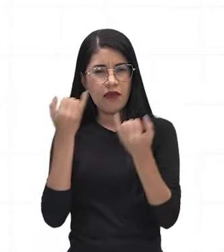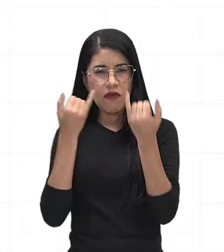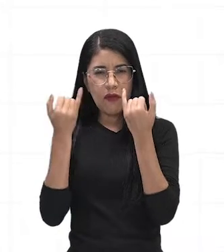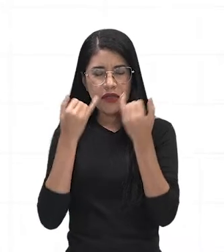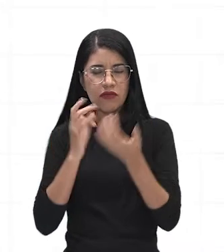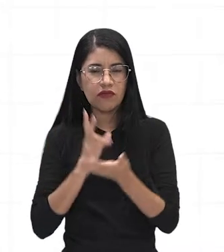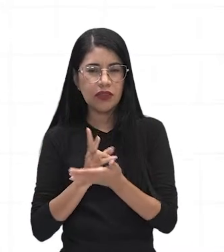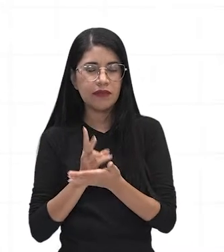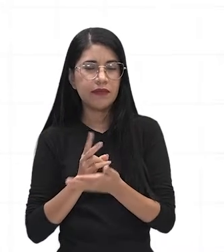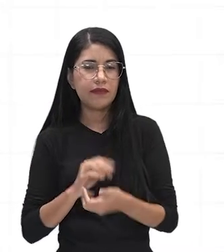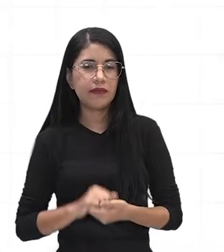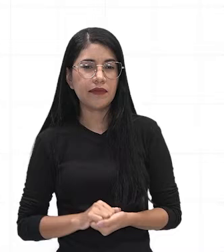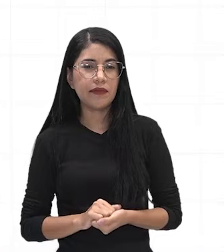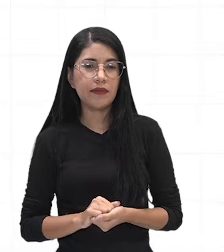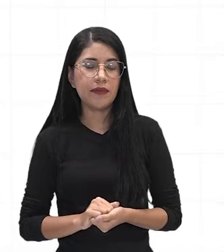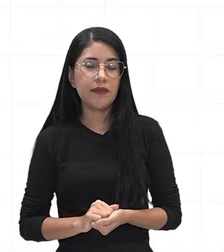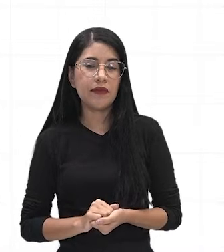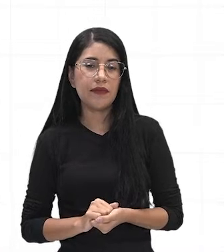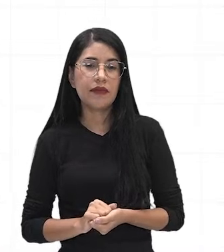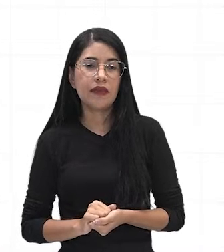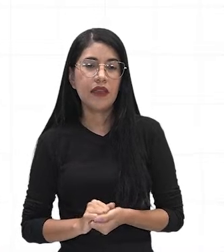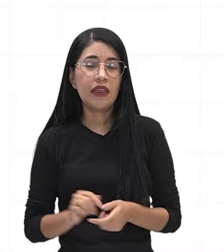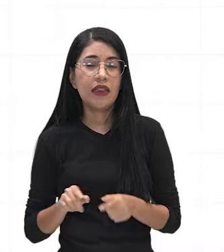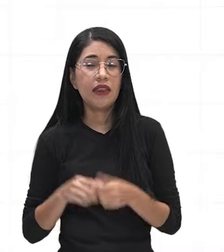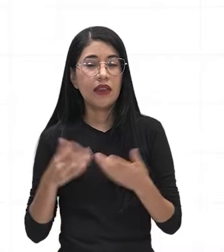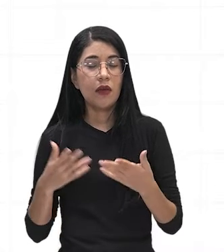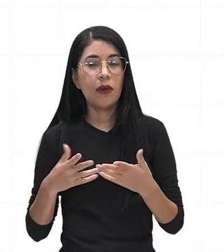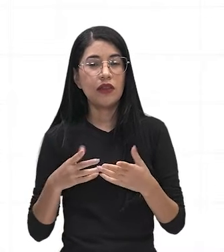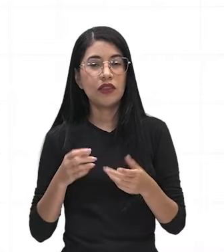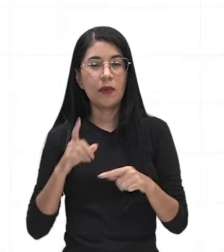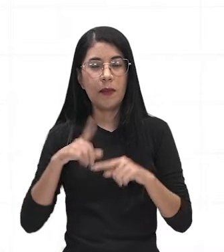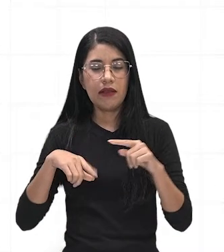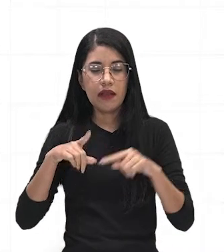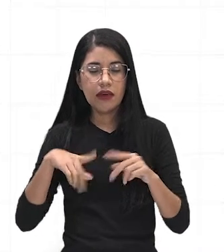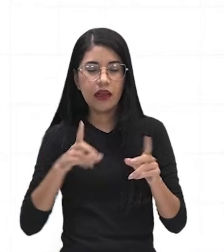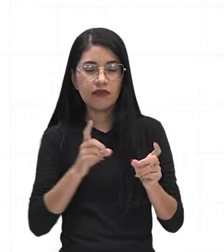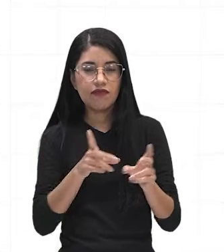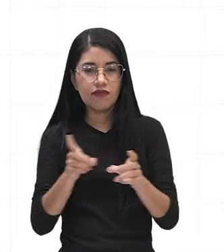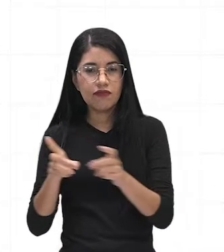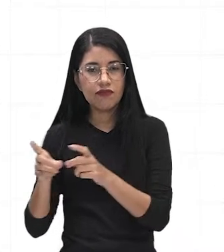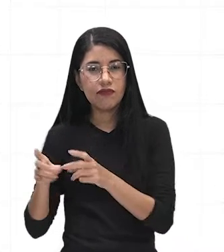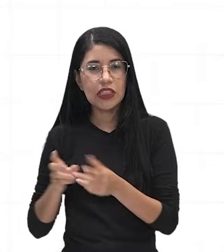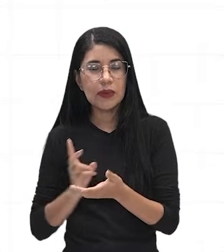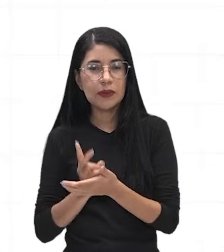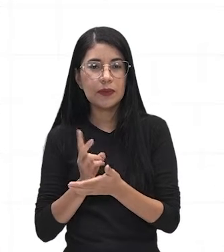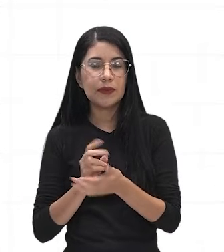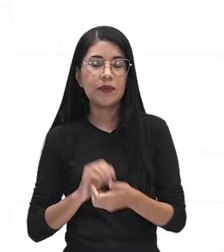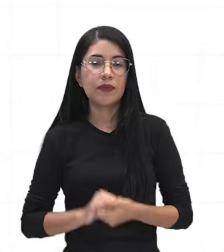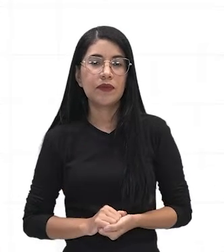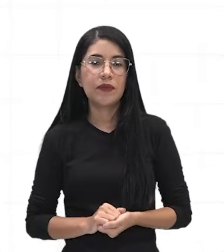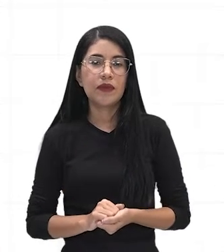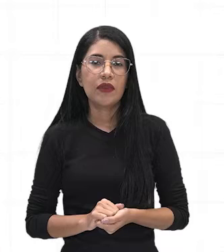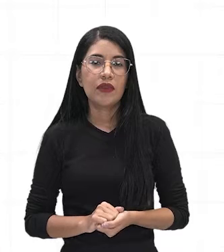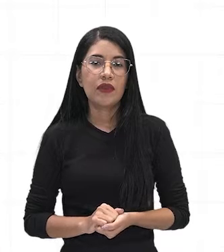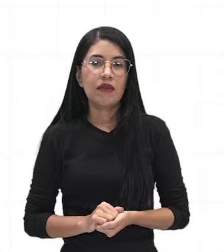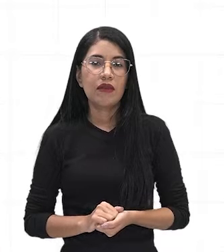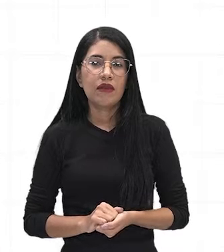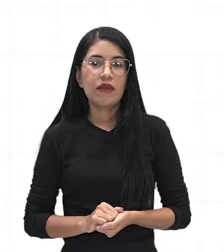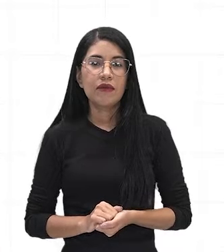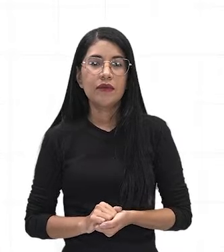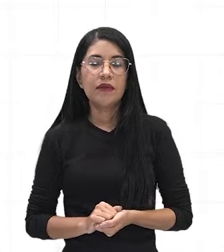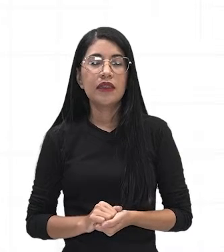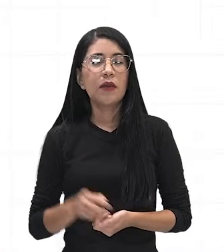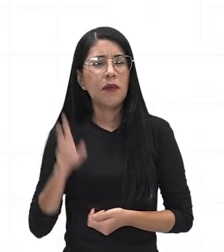cabecinha, tá? Eles faziam, então, vendas de vários produtos, tá? Então, olha que legal, não